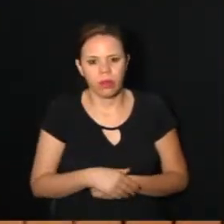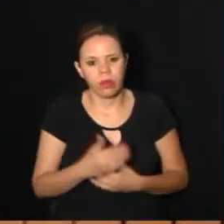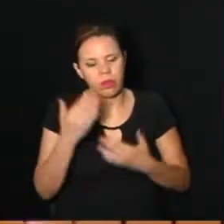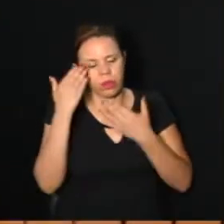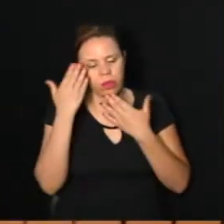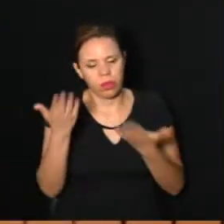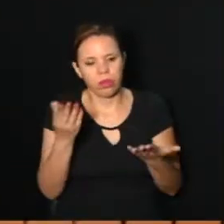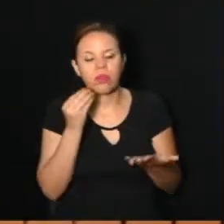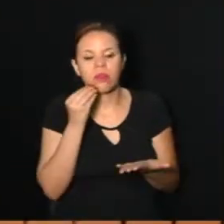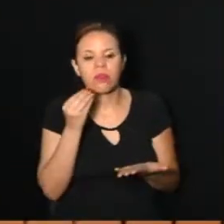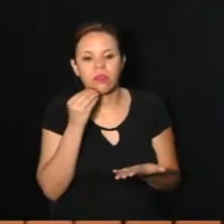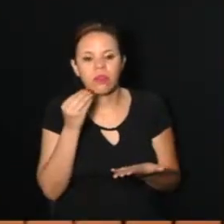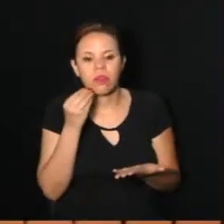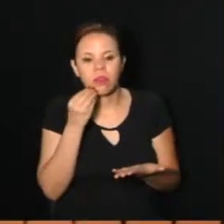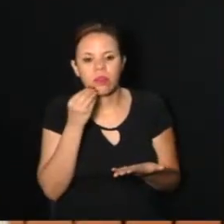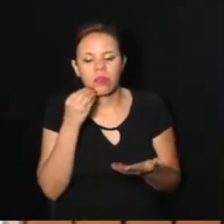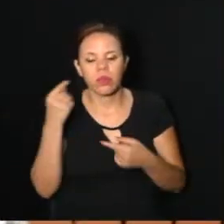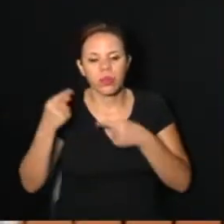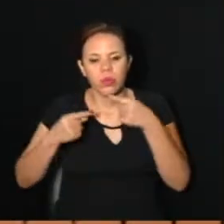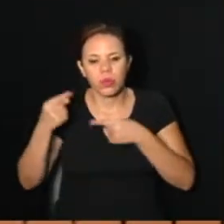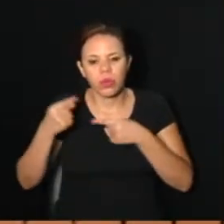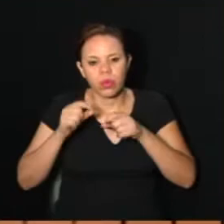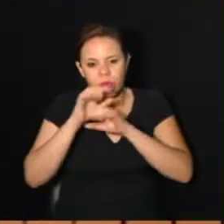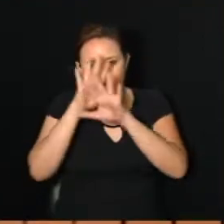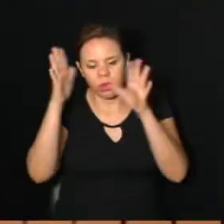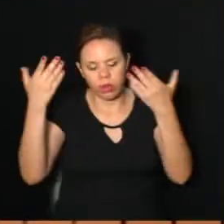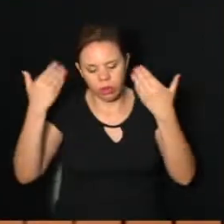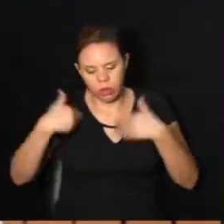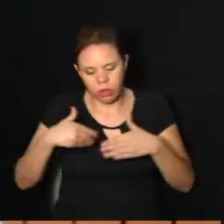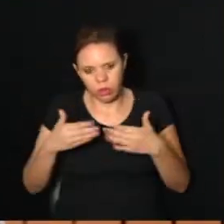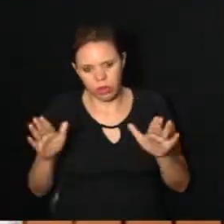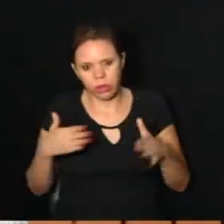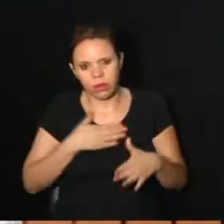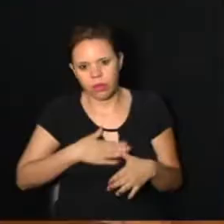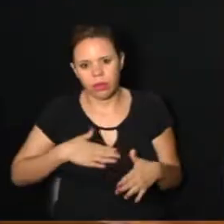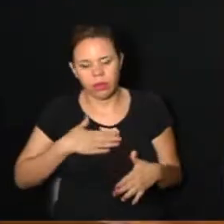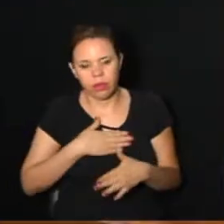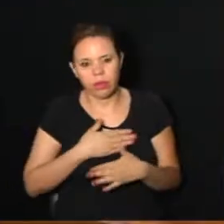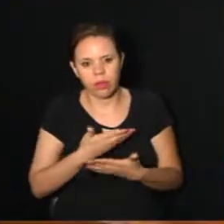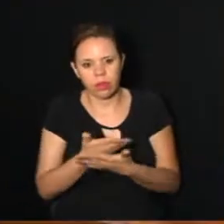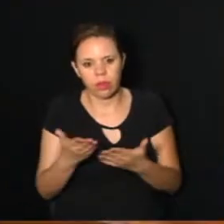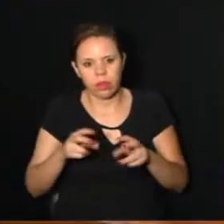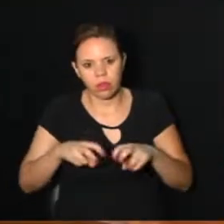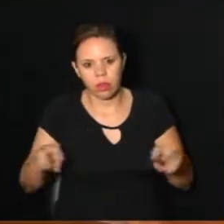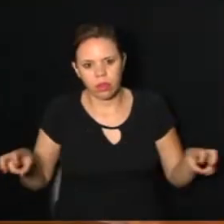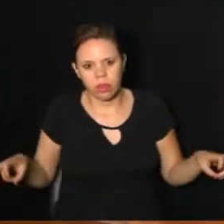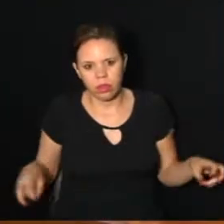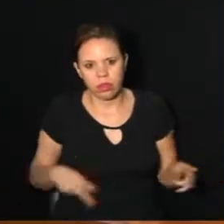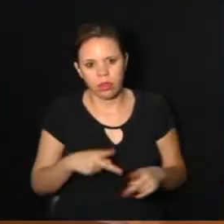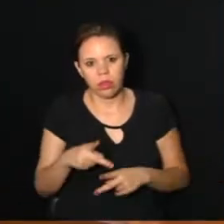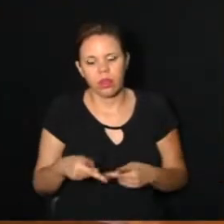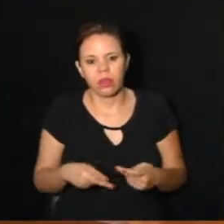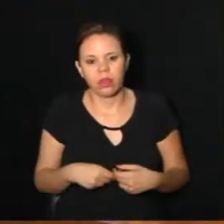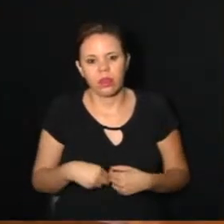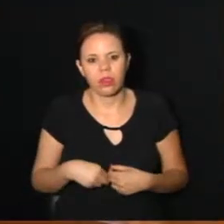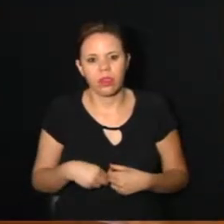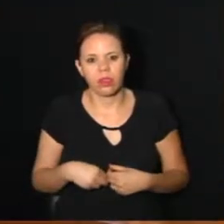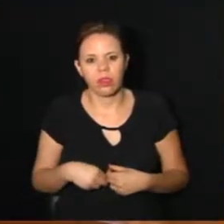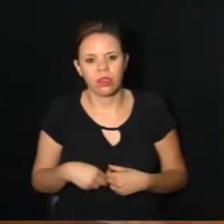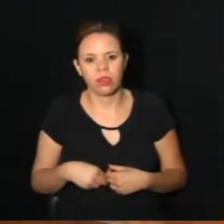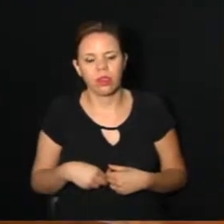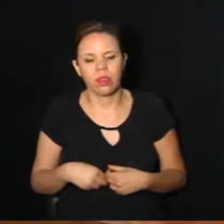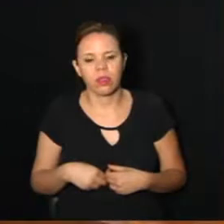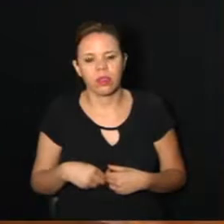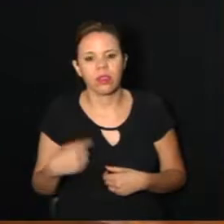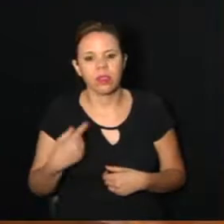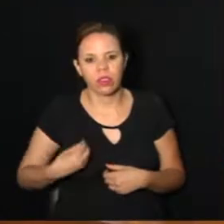aí a oportunidade para a discussão, estou aqui à disposição. Foi um prazer aí, viu, doutor Cirilo, com a mesa também. Não, mas o senhor não mas eu acho que nós estamos dando um passo, não,